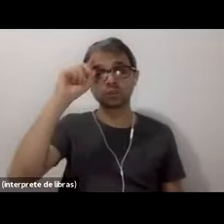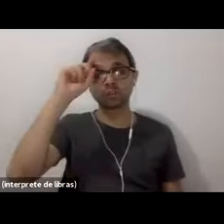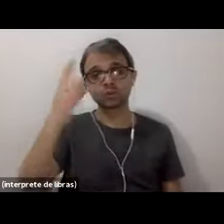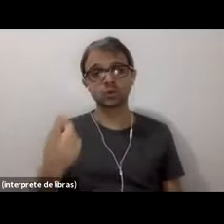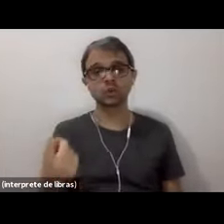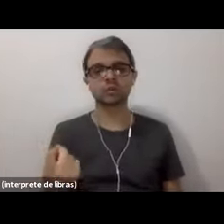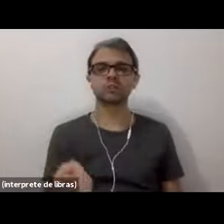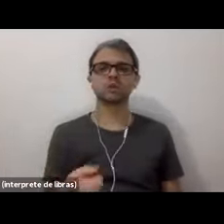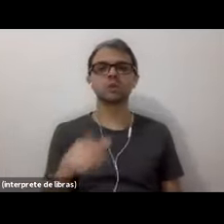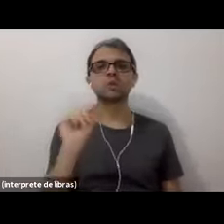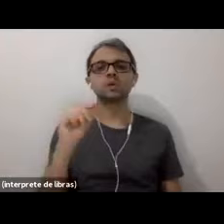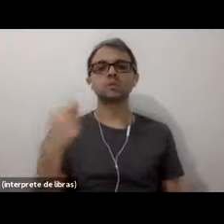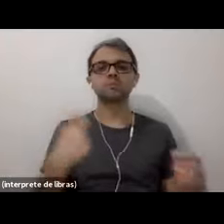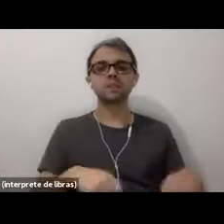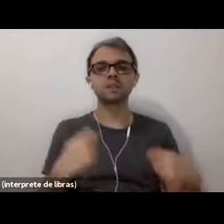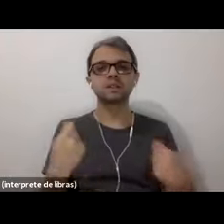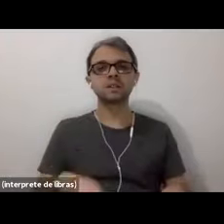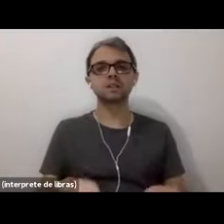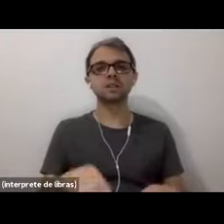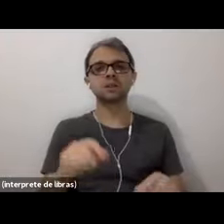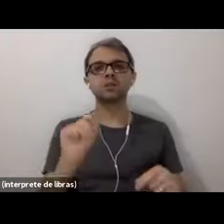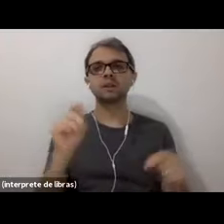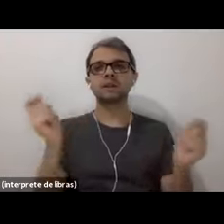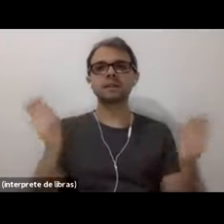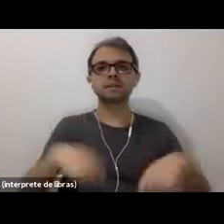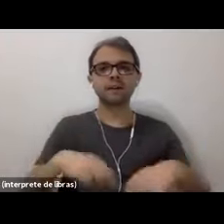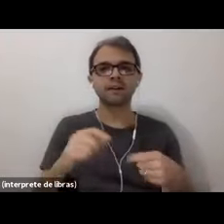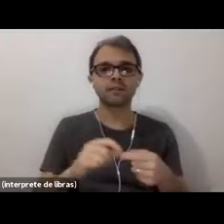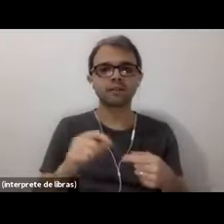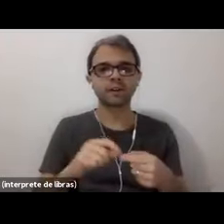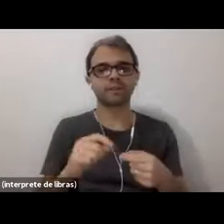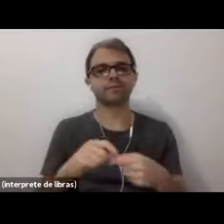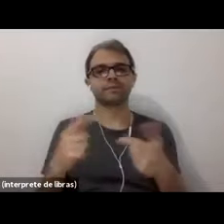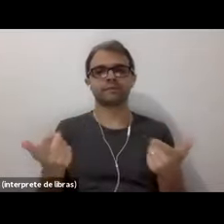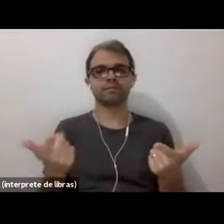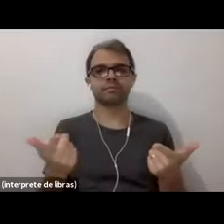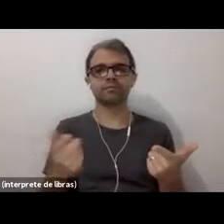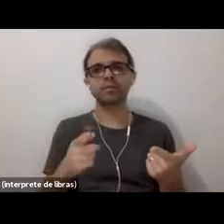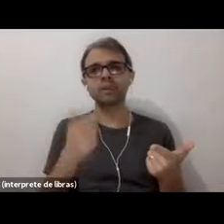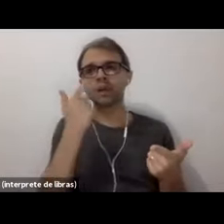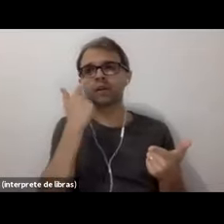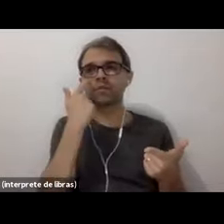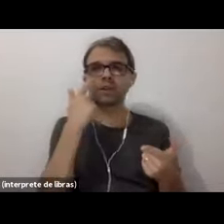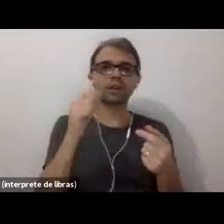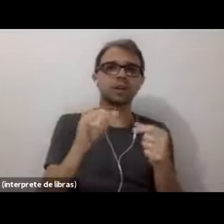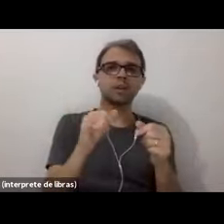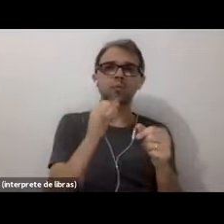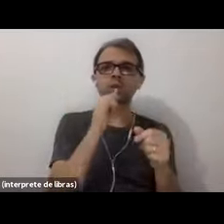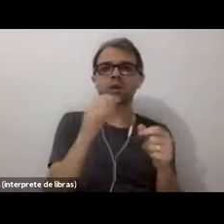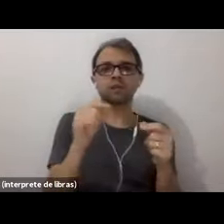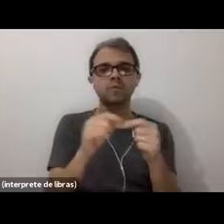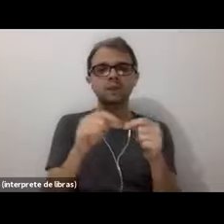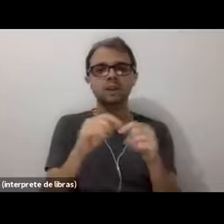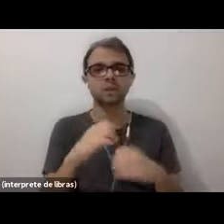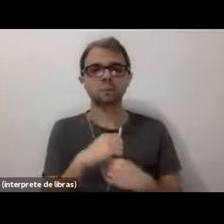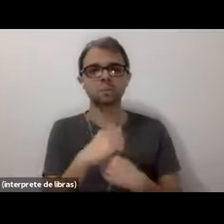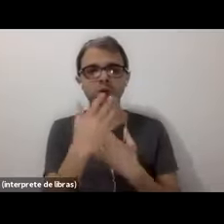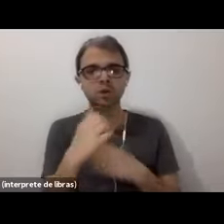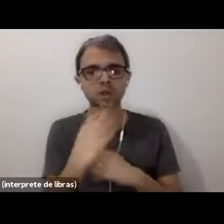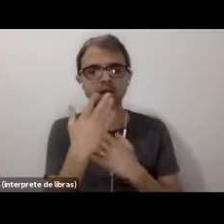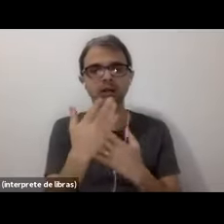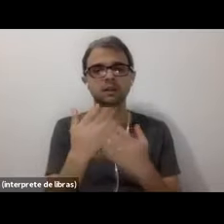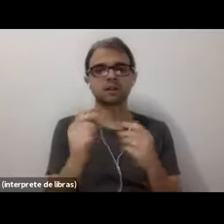dos nossos encontros é a poesia, é a brincadeira, é a música. Então, a gente realmente pega